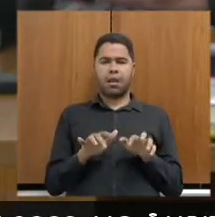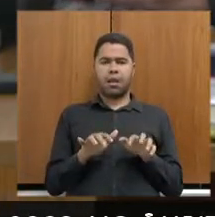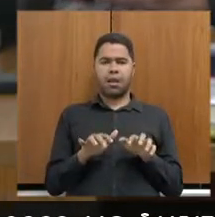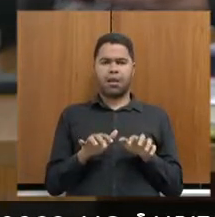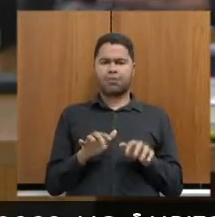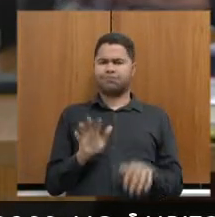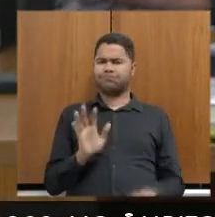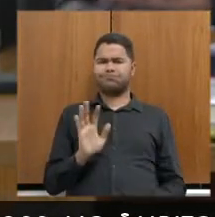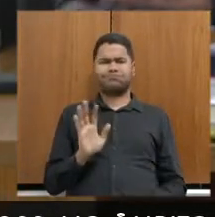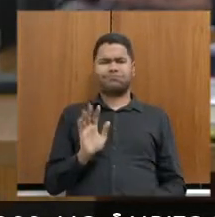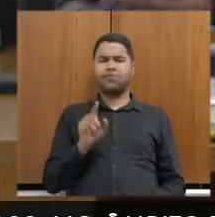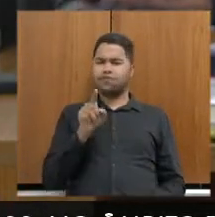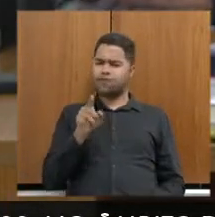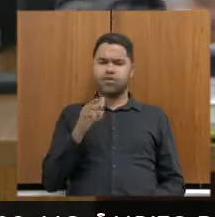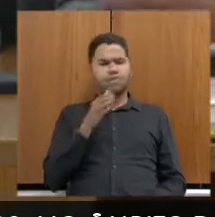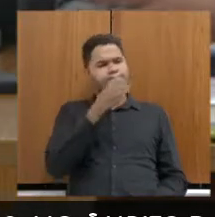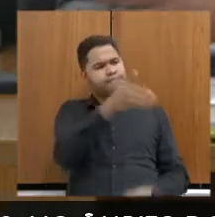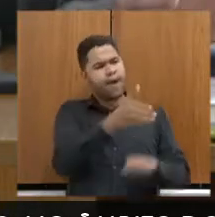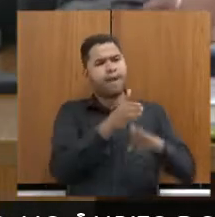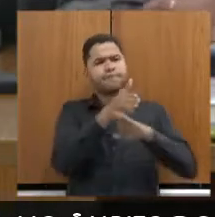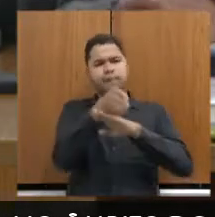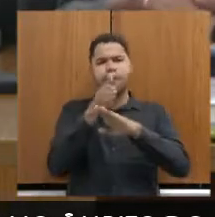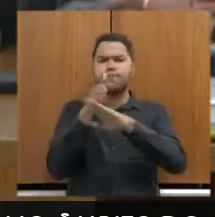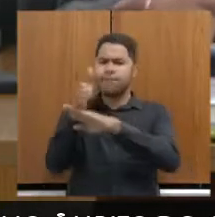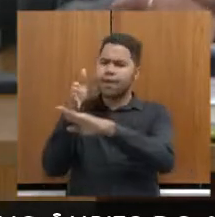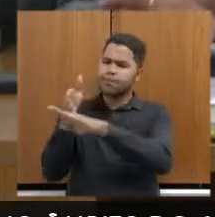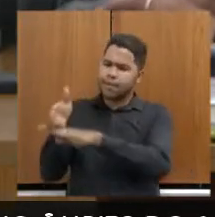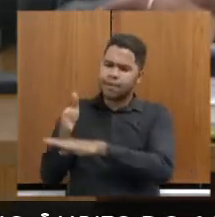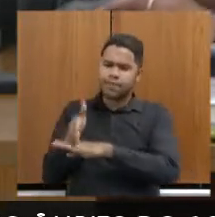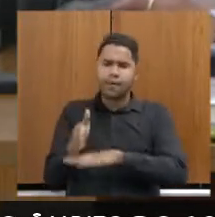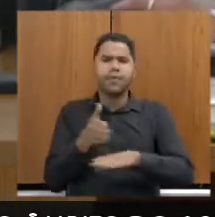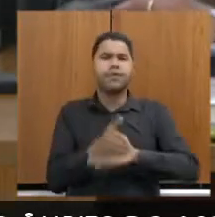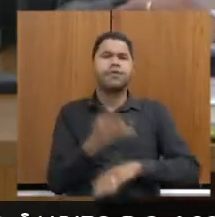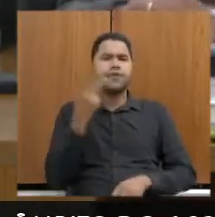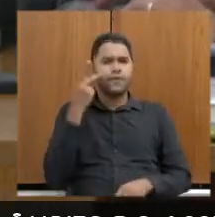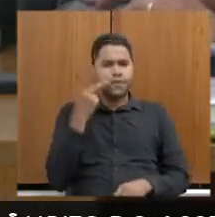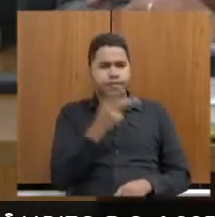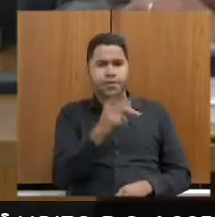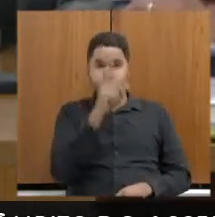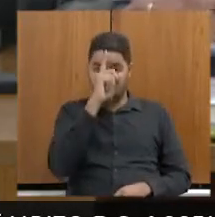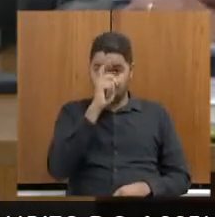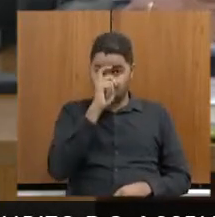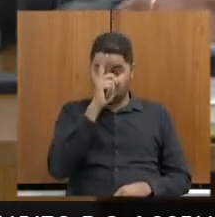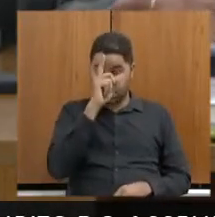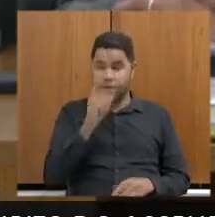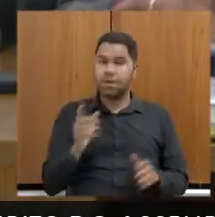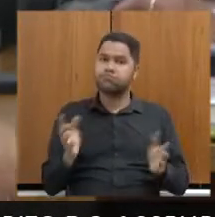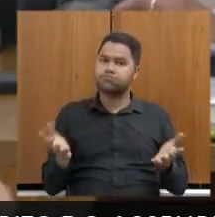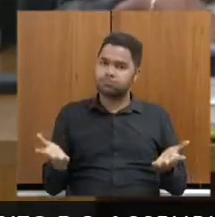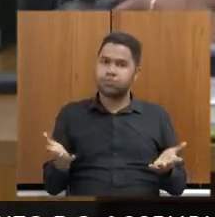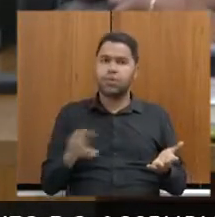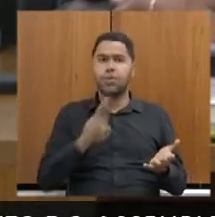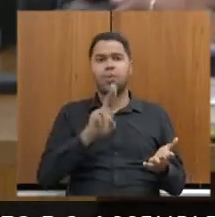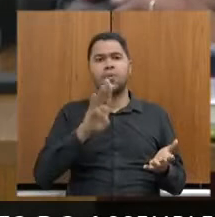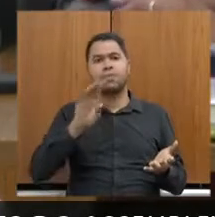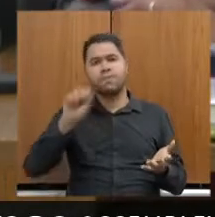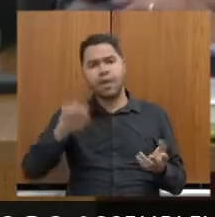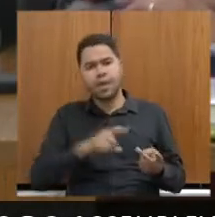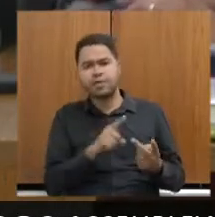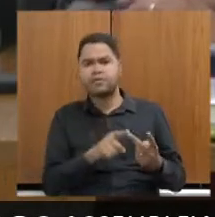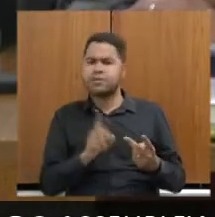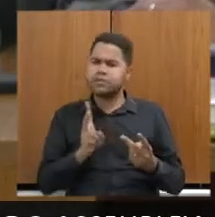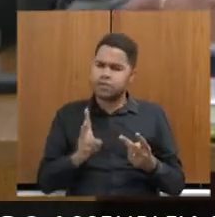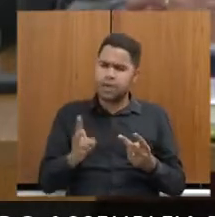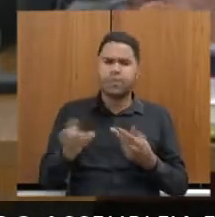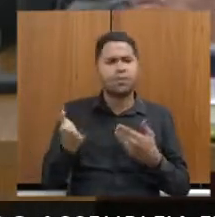só no computador trabalhando não você vai a Campo você enxerga você visita hospitais vocês se e visita UBS você está